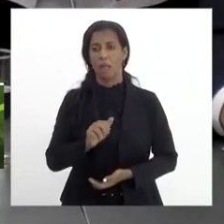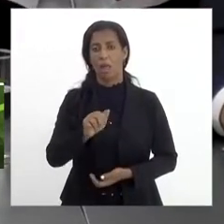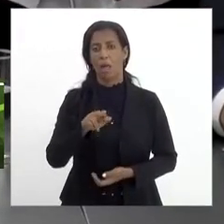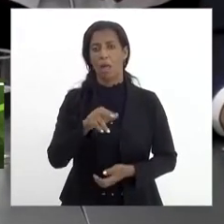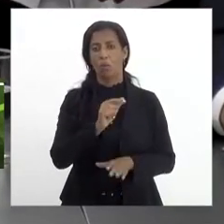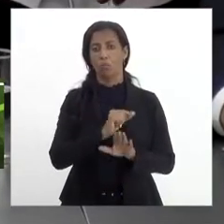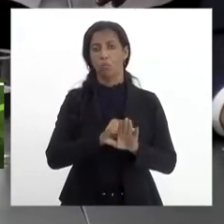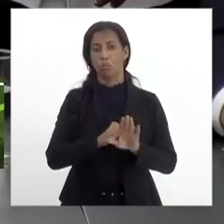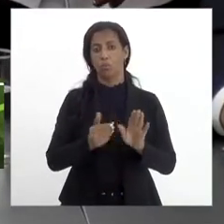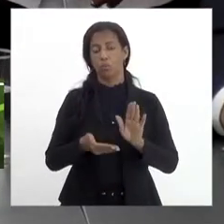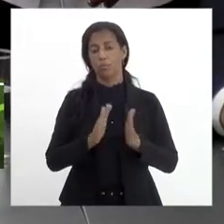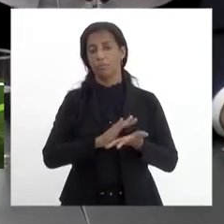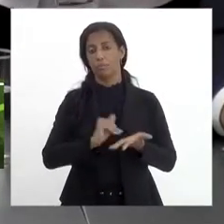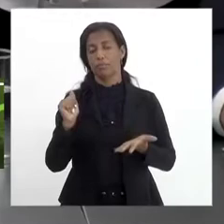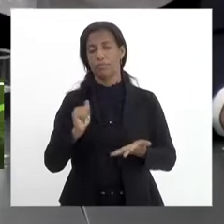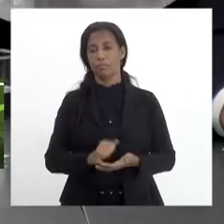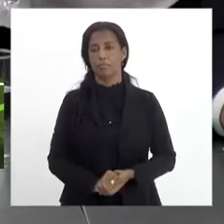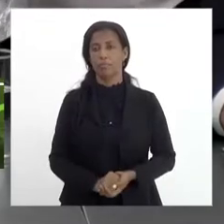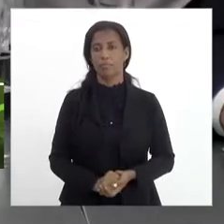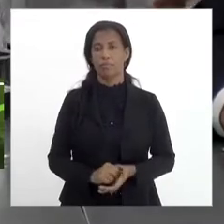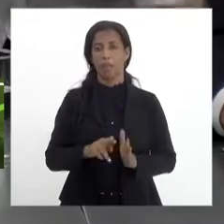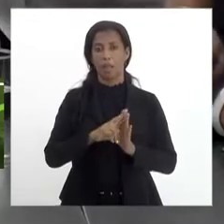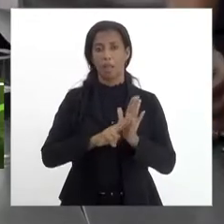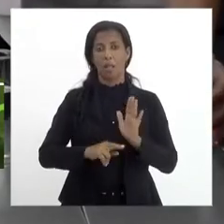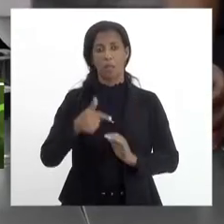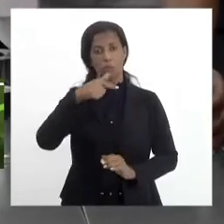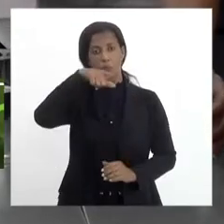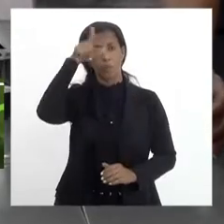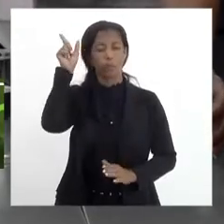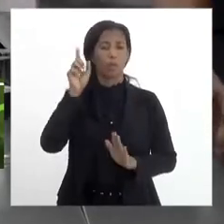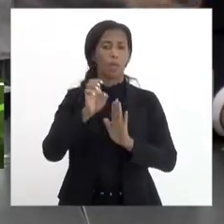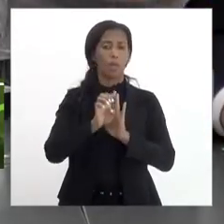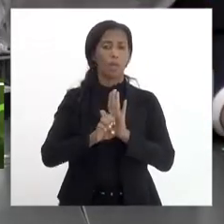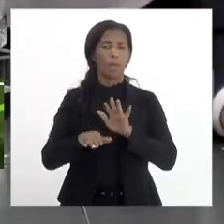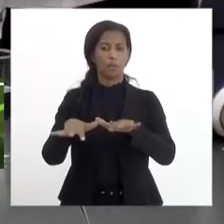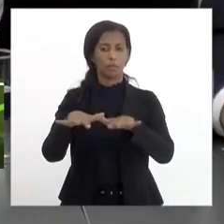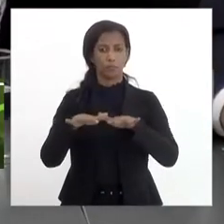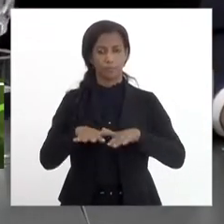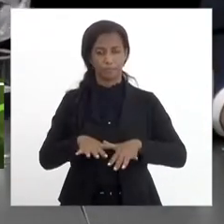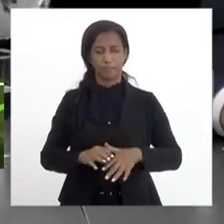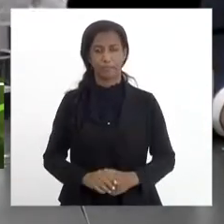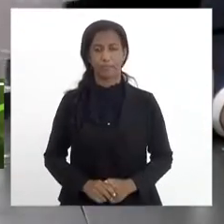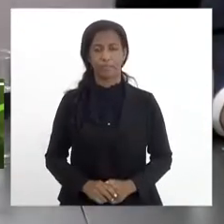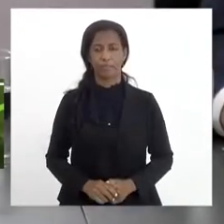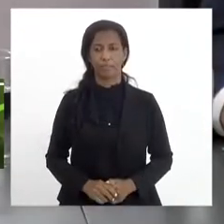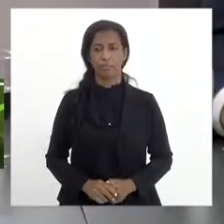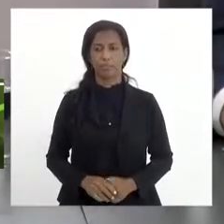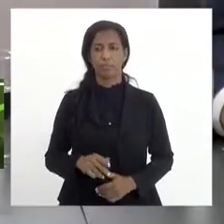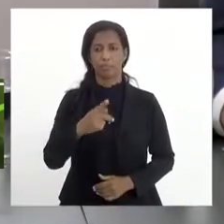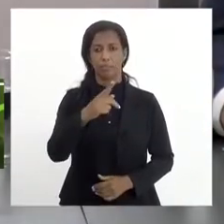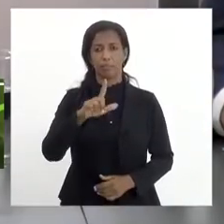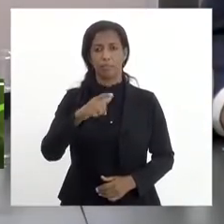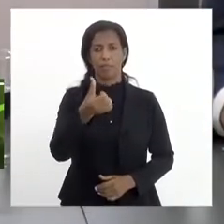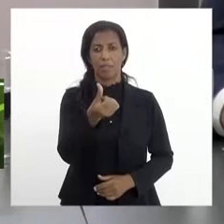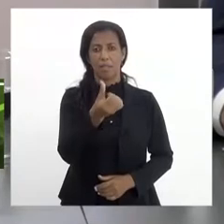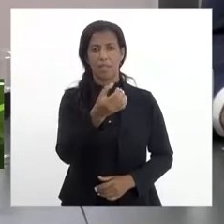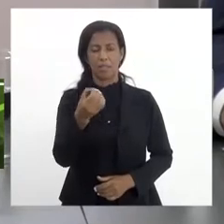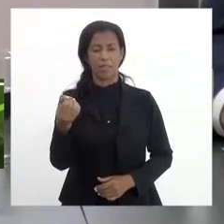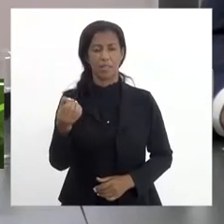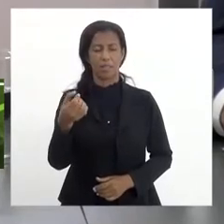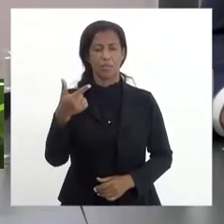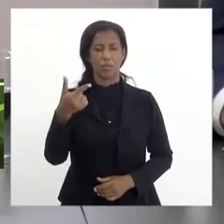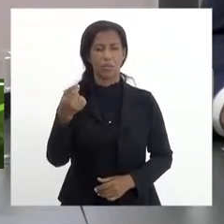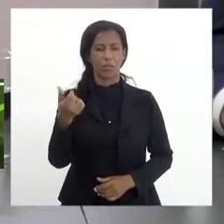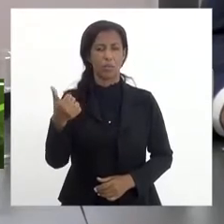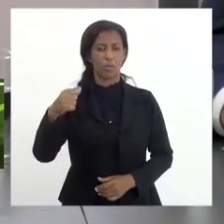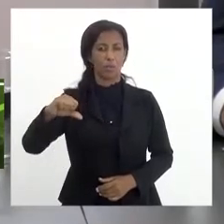autor. Relator deputado Luiz Paulo, 14. Emendas de plenário ao projeto de lei 600/2019, de autoria